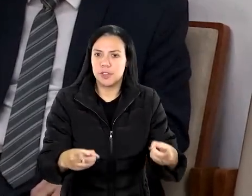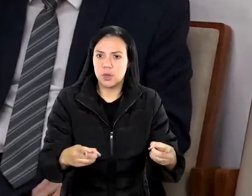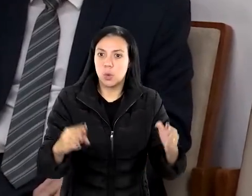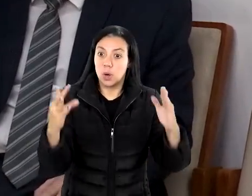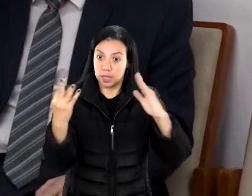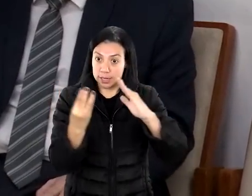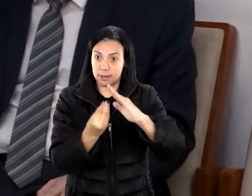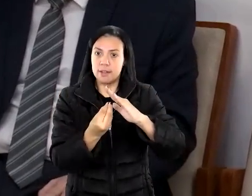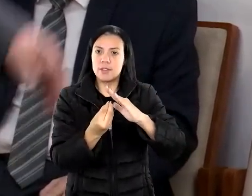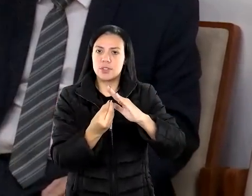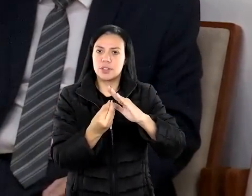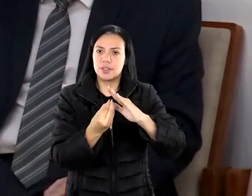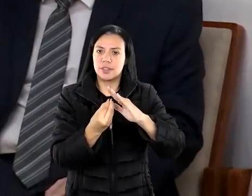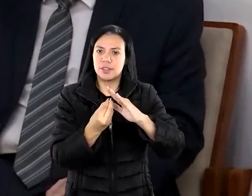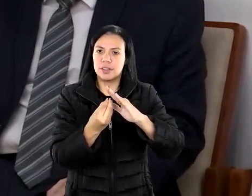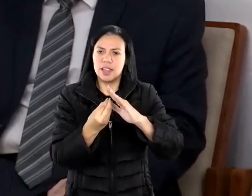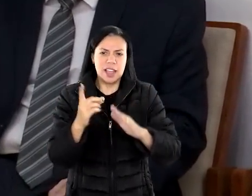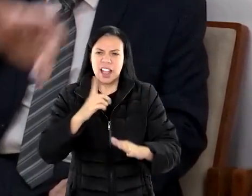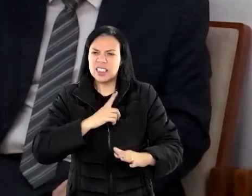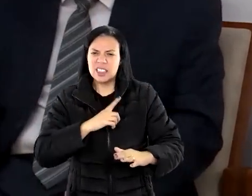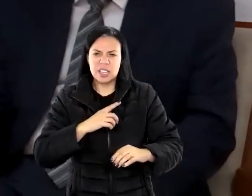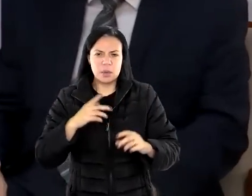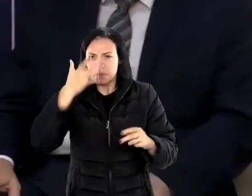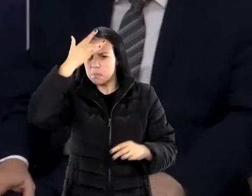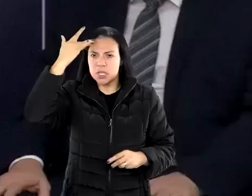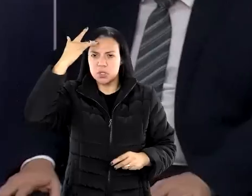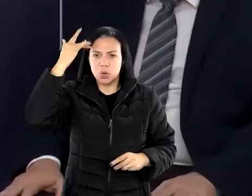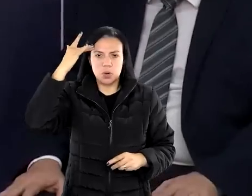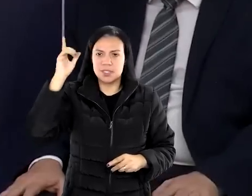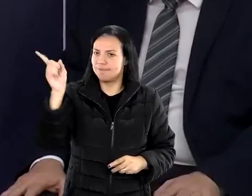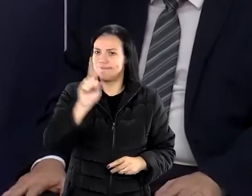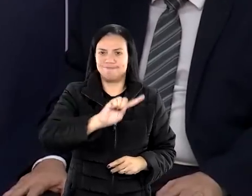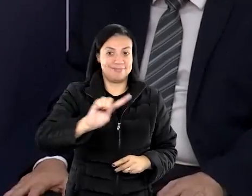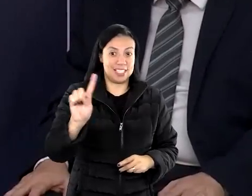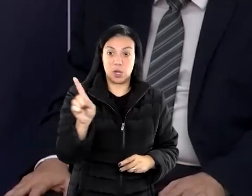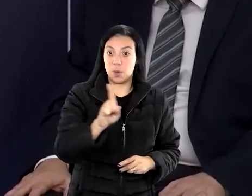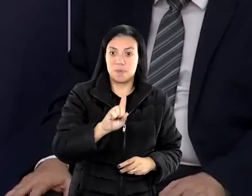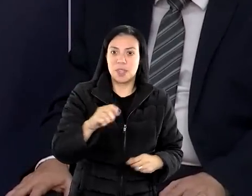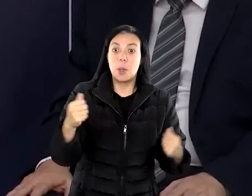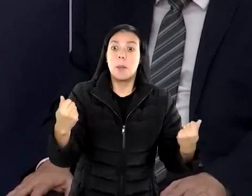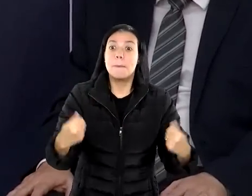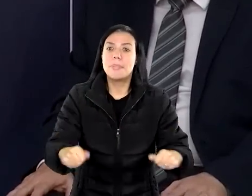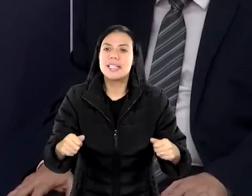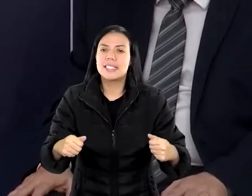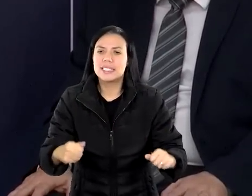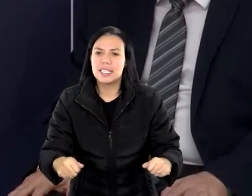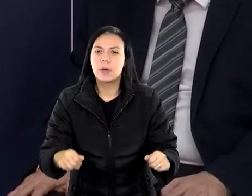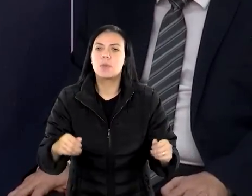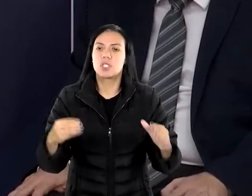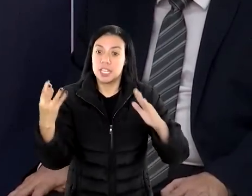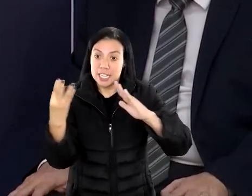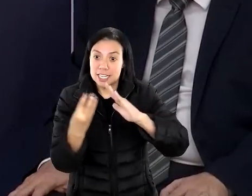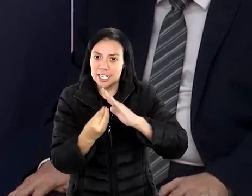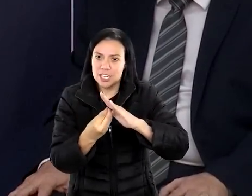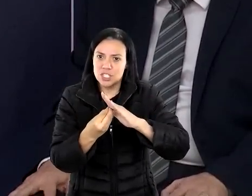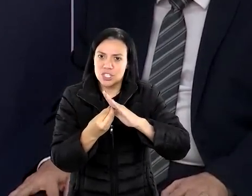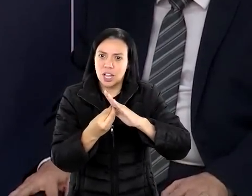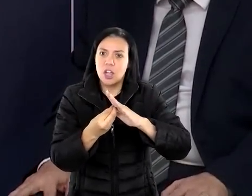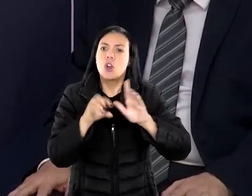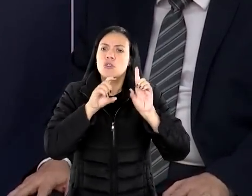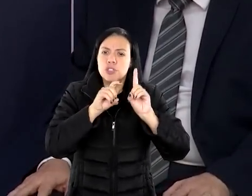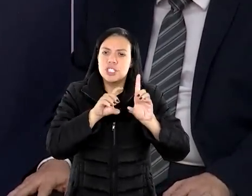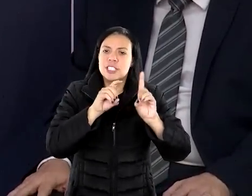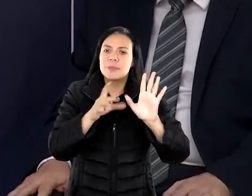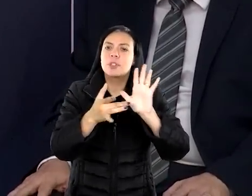igreja, ter 10 mil membros, ter 20 mil membros. Nós precisamos encher essa igreja de discípulos de Jesus. Amém? O Senhor